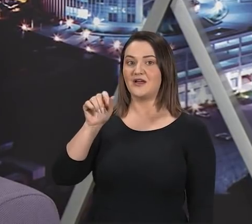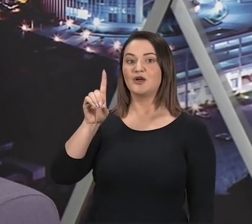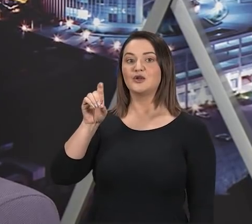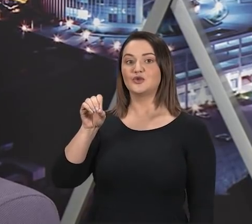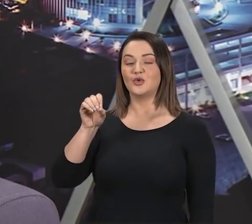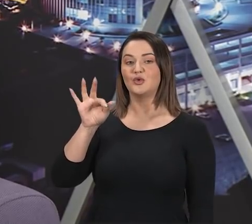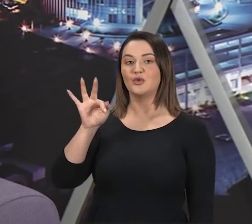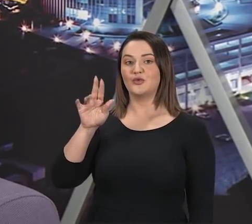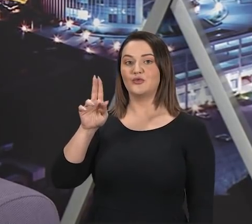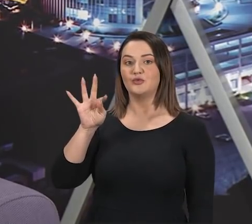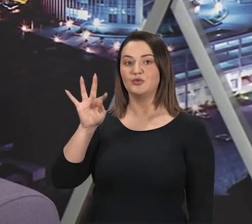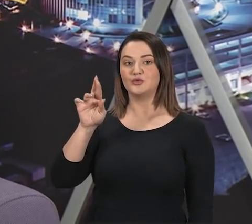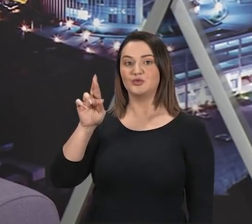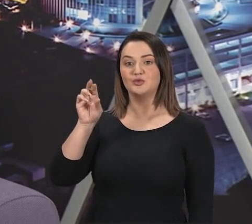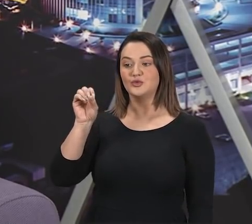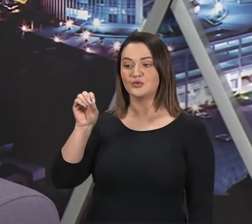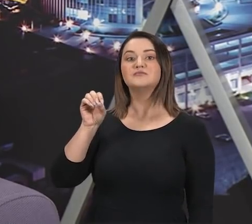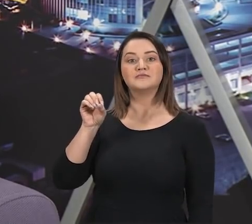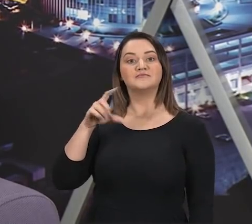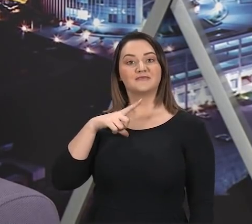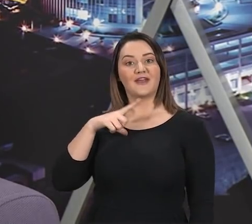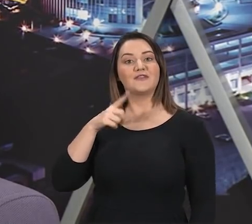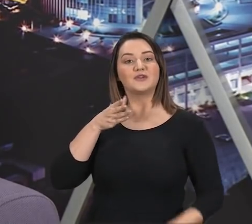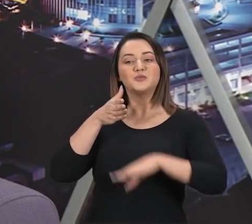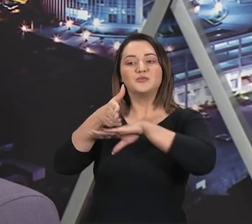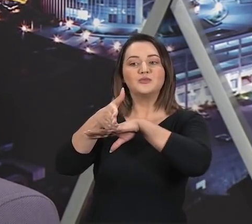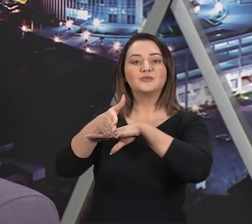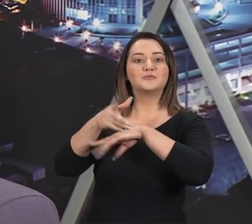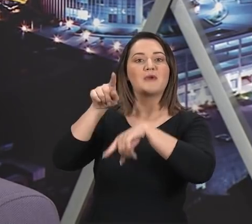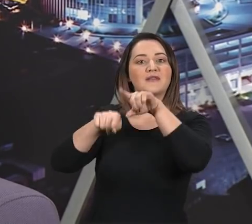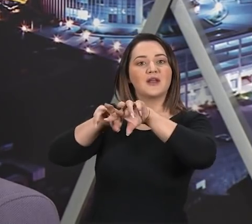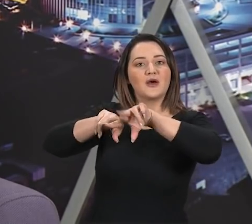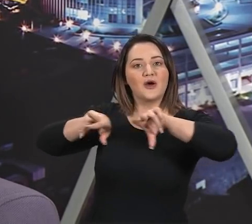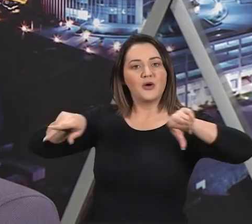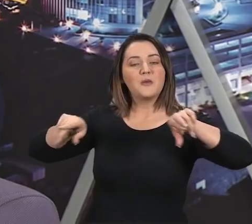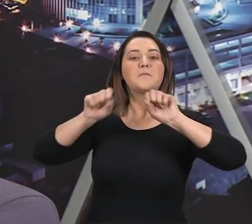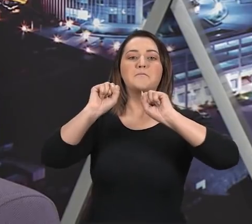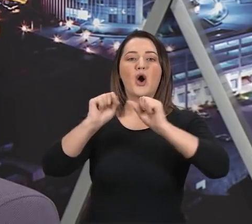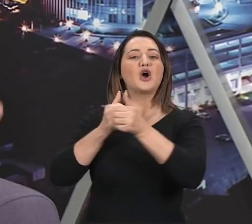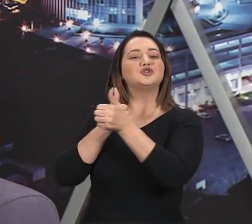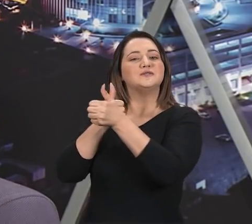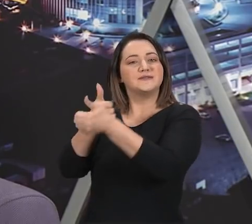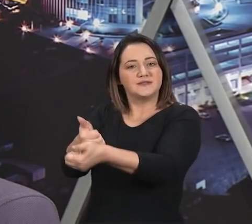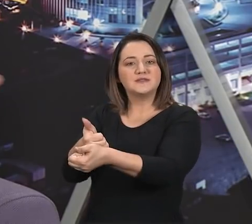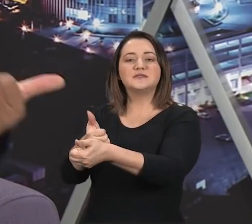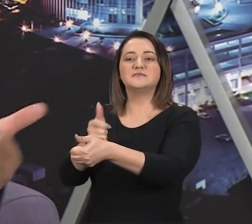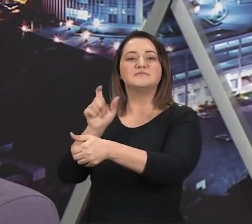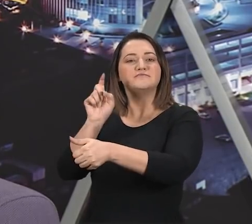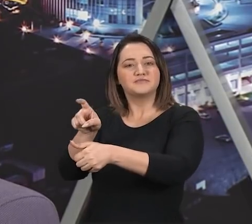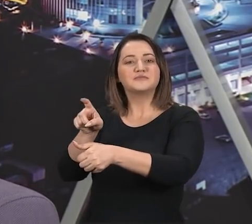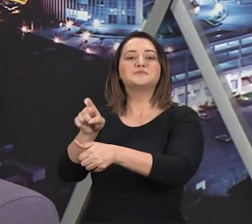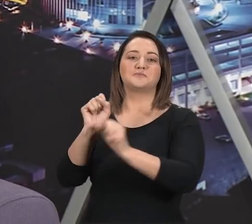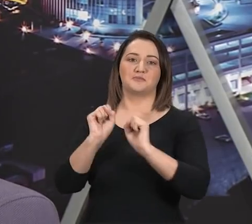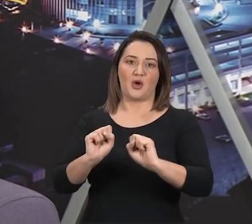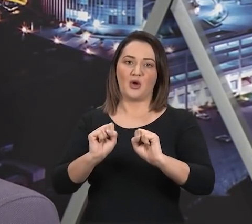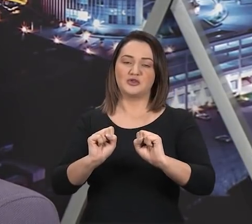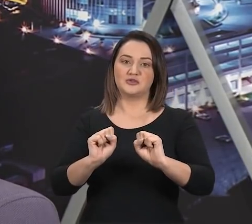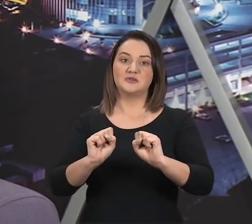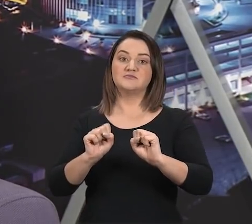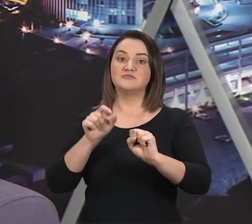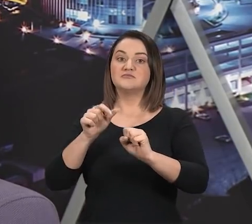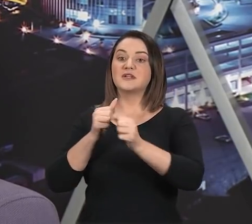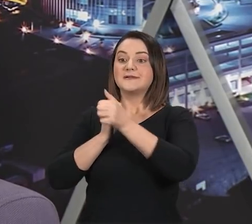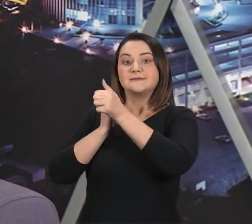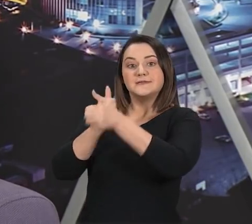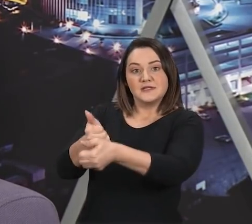aos materiais que nós disponibilizamos, tá bom? Eu espero você para seguir o Arena nas redes sociais. Não